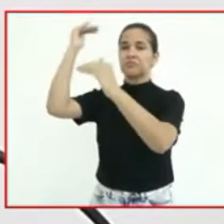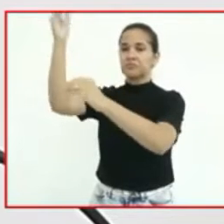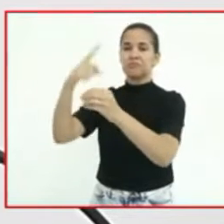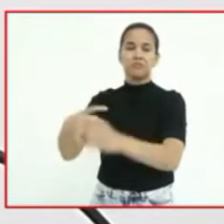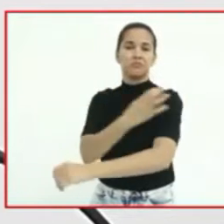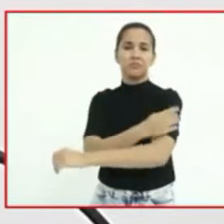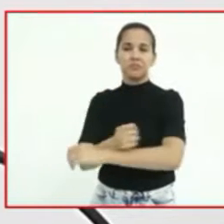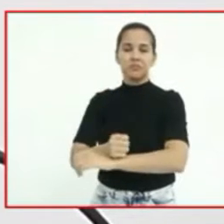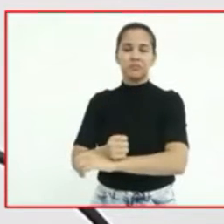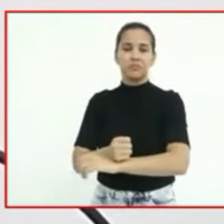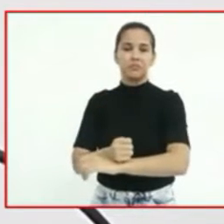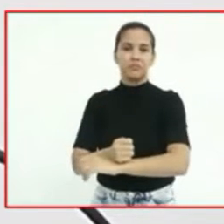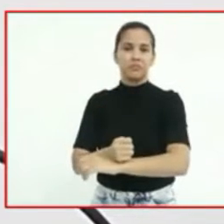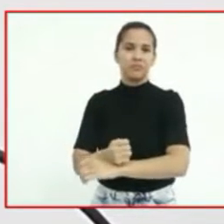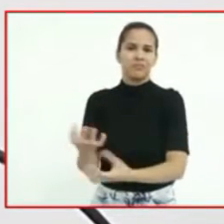Tinha decidido não falar,